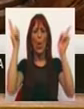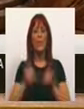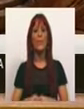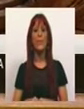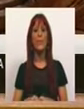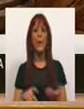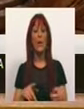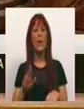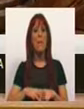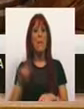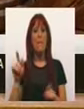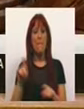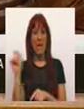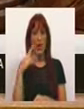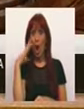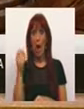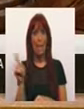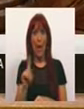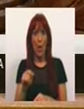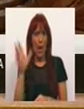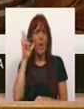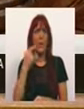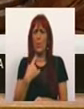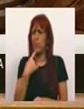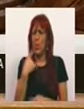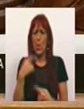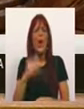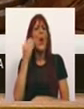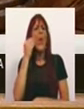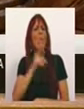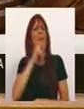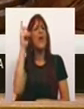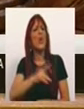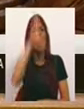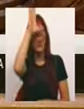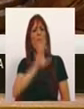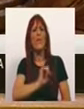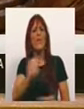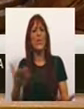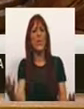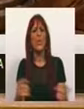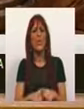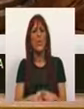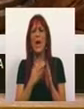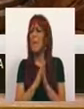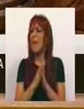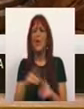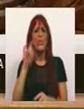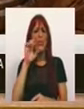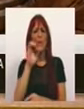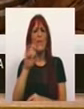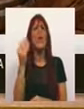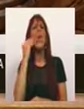um mês e tipicamente quente e verso como é que reage o governo os apelos da proteção